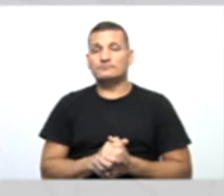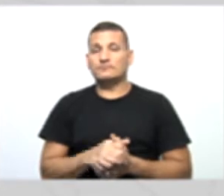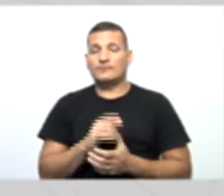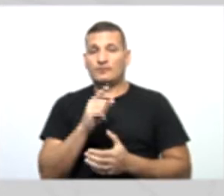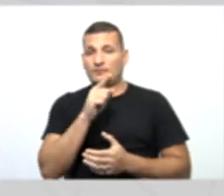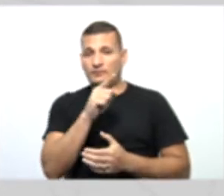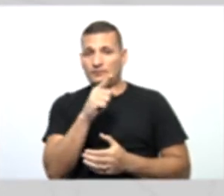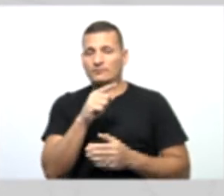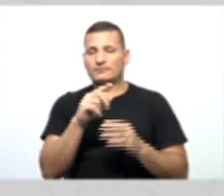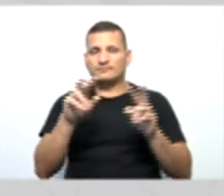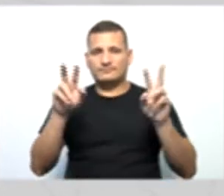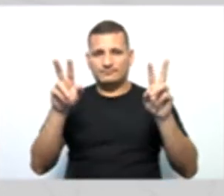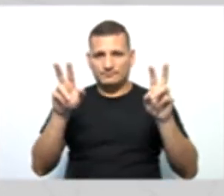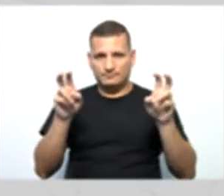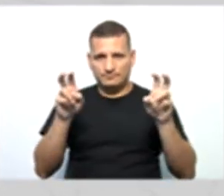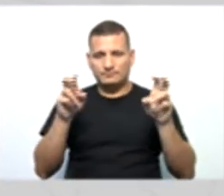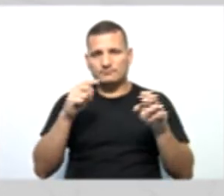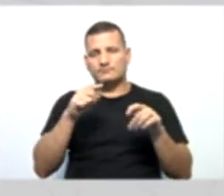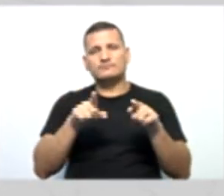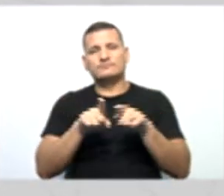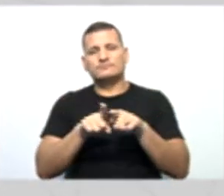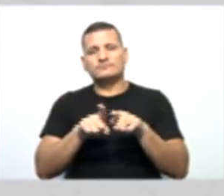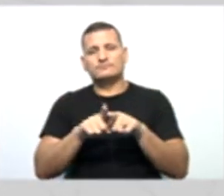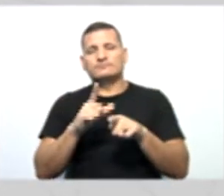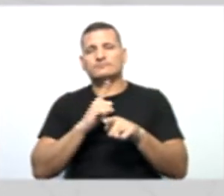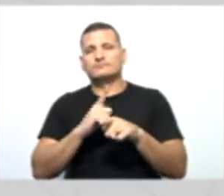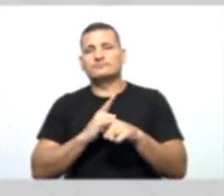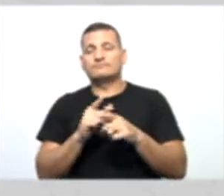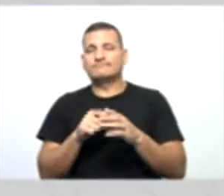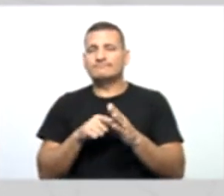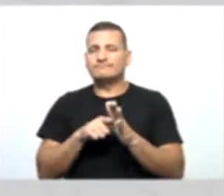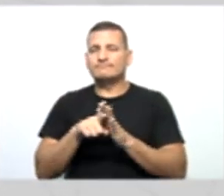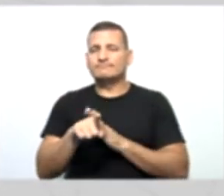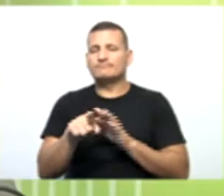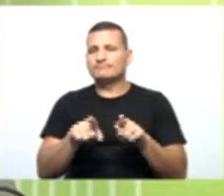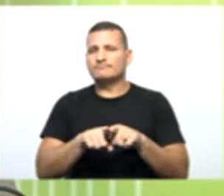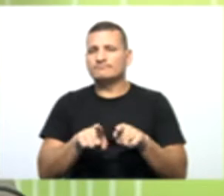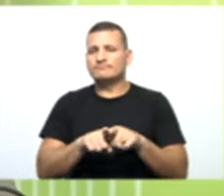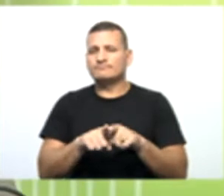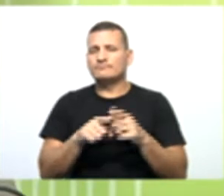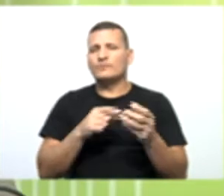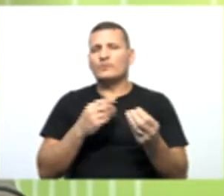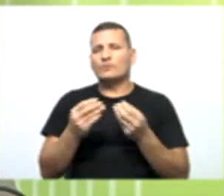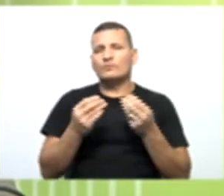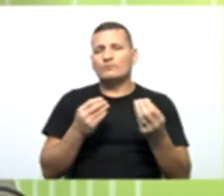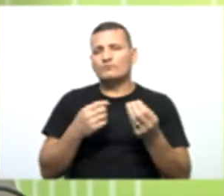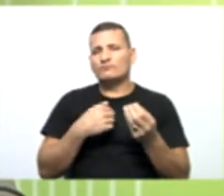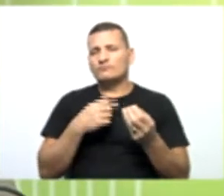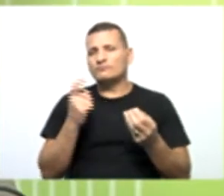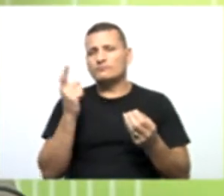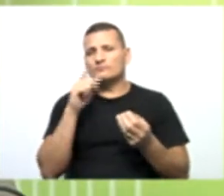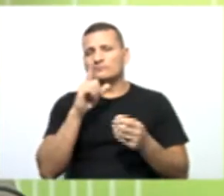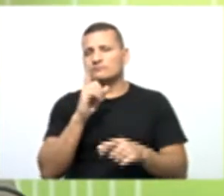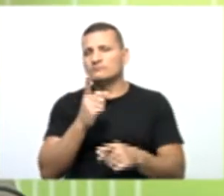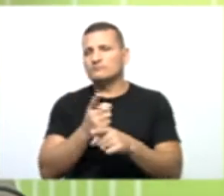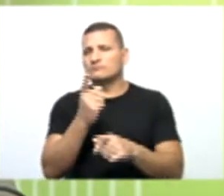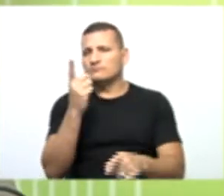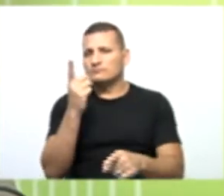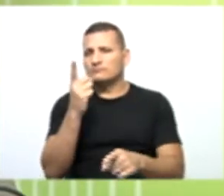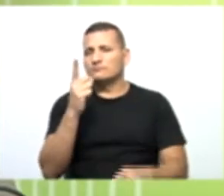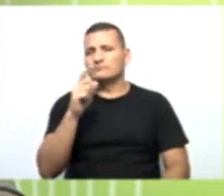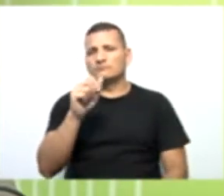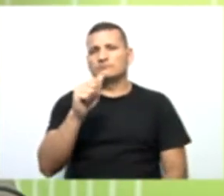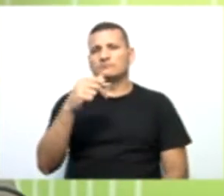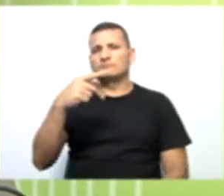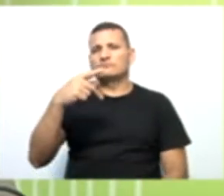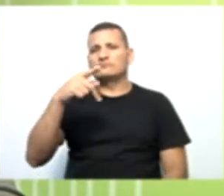aqui também se posiciona nessa pergunta: professora, como eu consigo identificar um